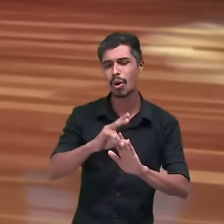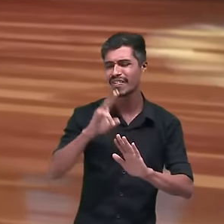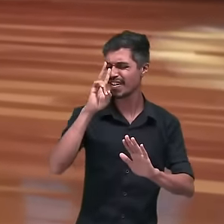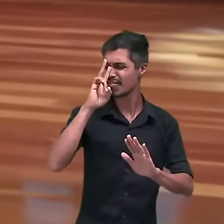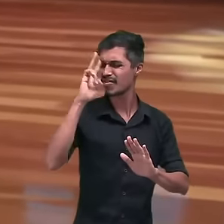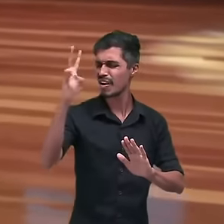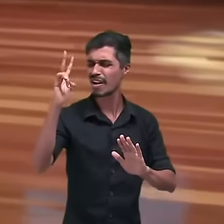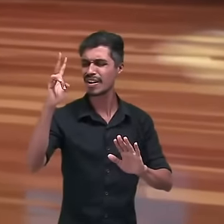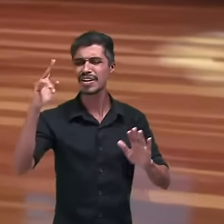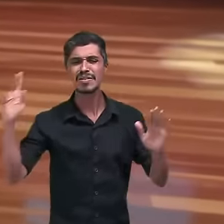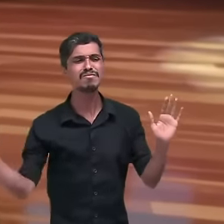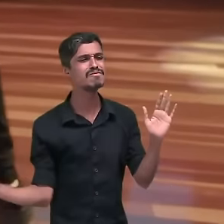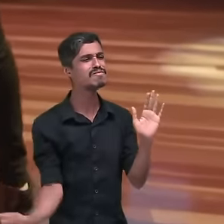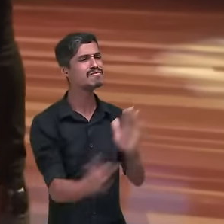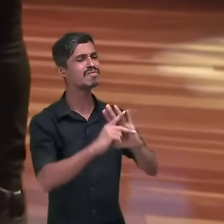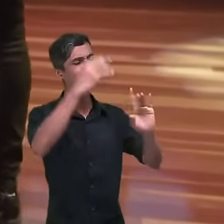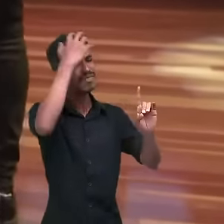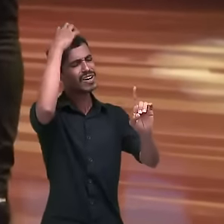Força,